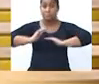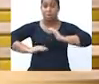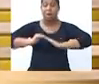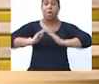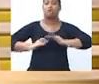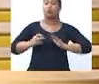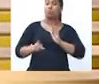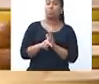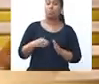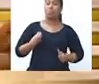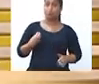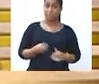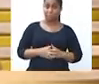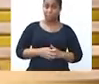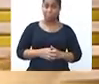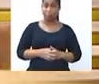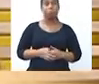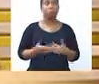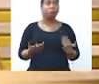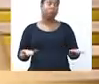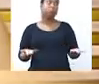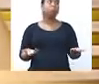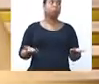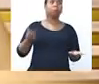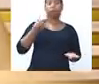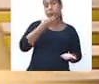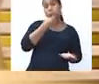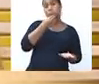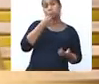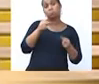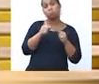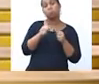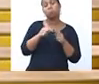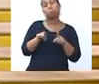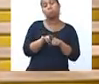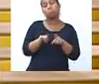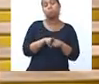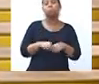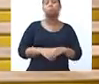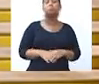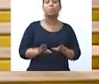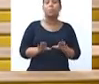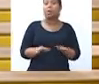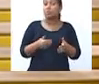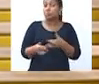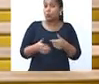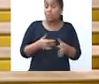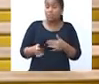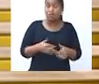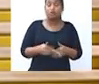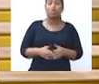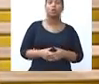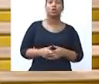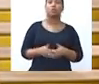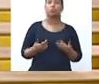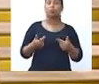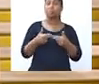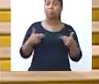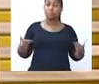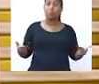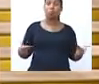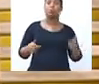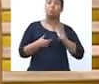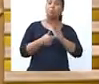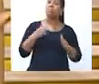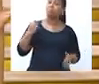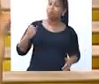da vida. Até aí vale para os meninos e para as meninas também. Uhum. Mas tudo bem. Mas, de qualquer forma, isso aparece